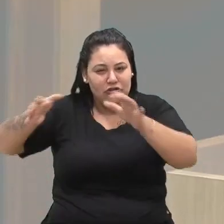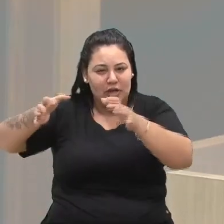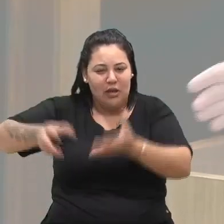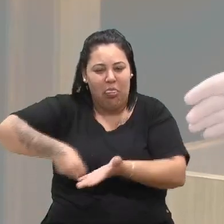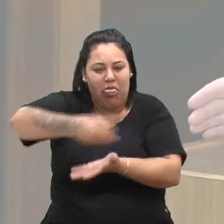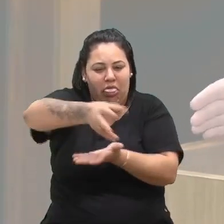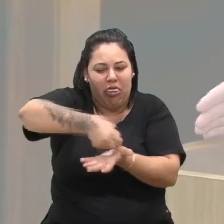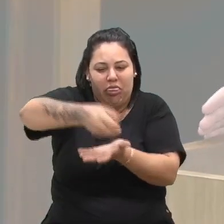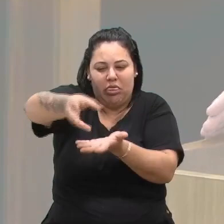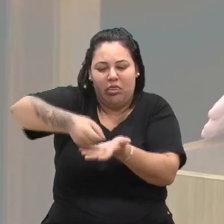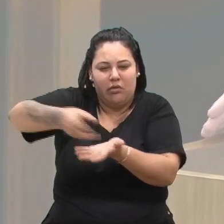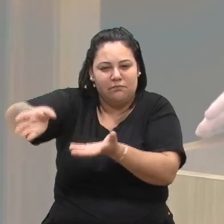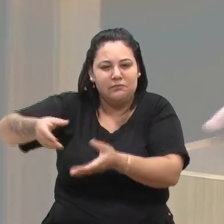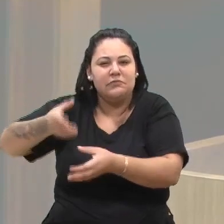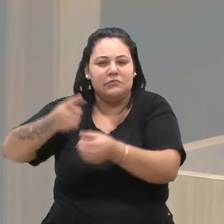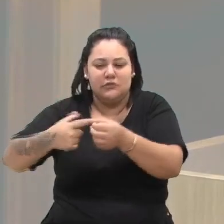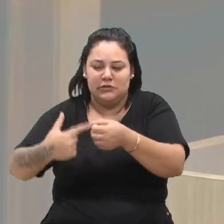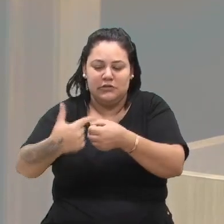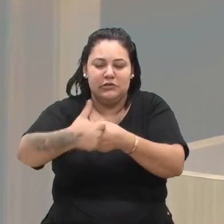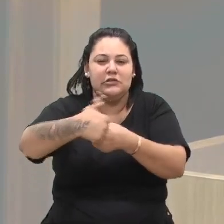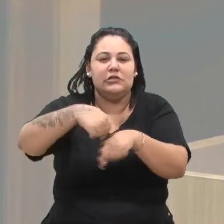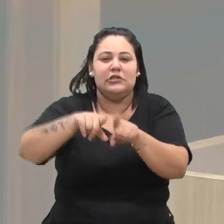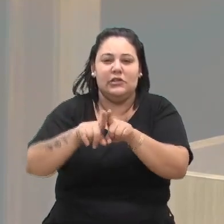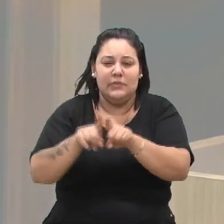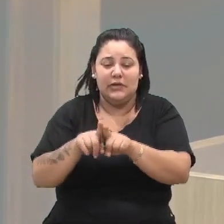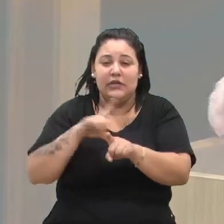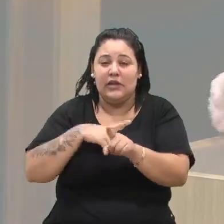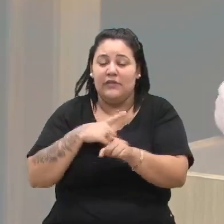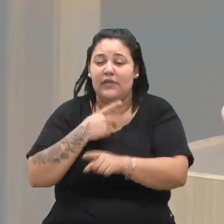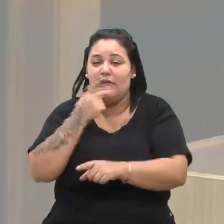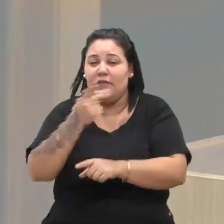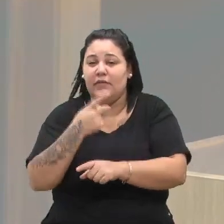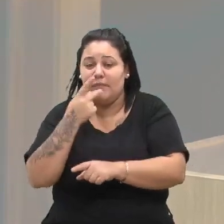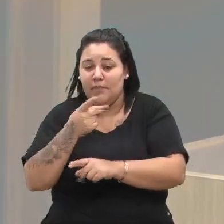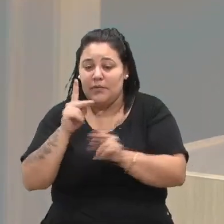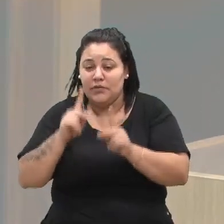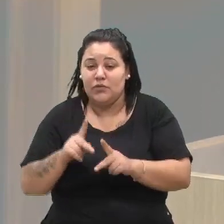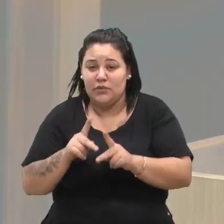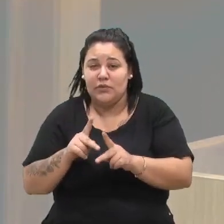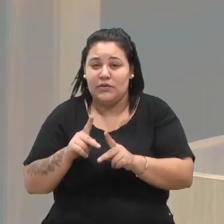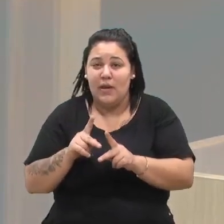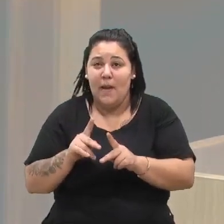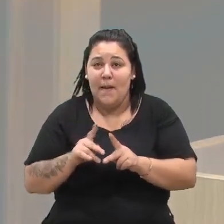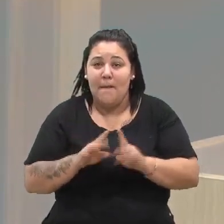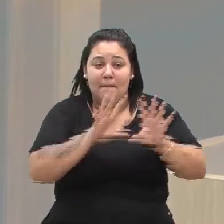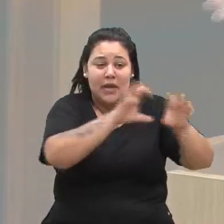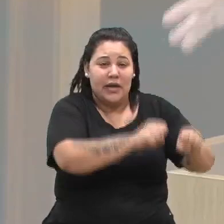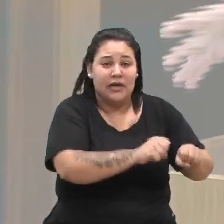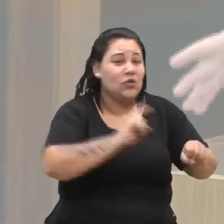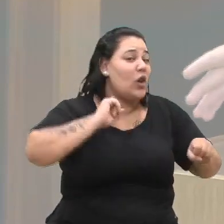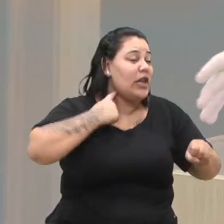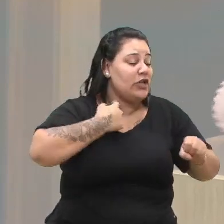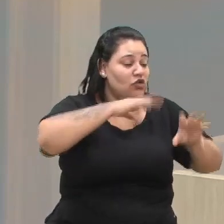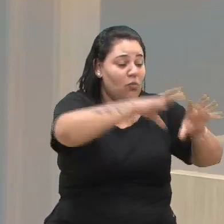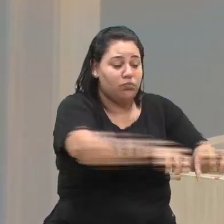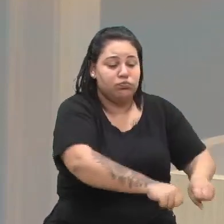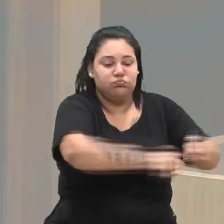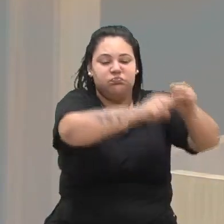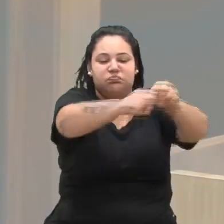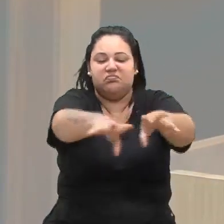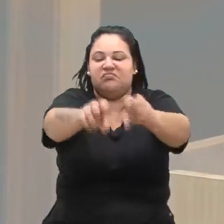espalhando lixos pela cidade e, inclusive, com relatos de trazendo lixos de outros locais para se espalhar na